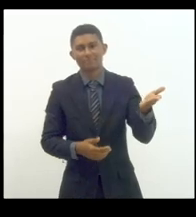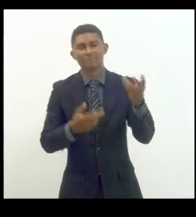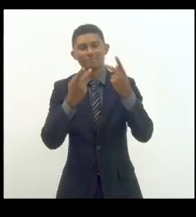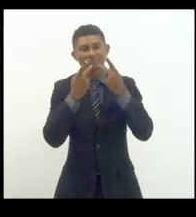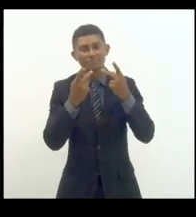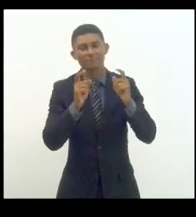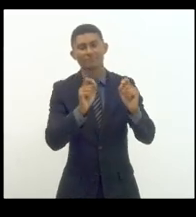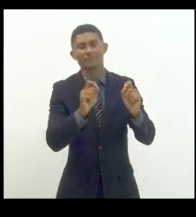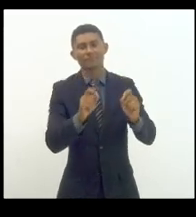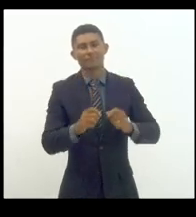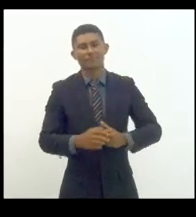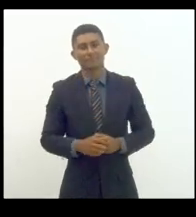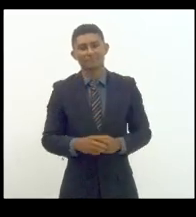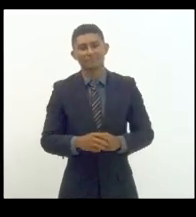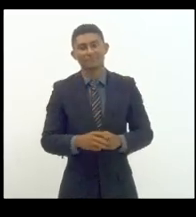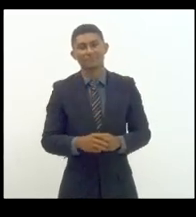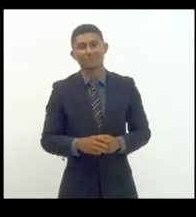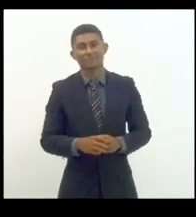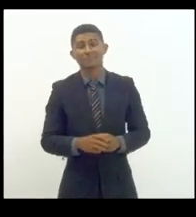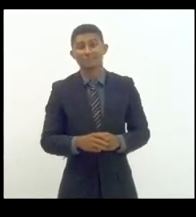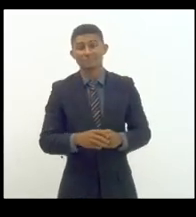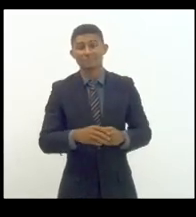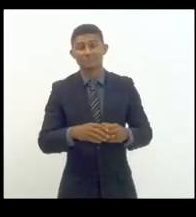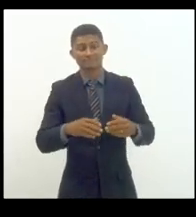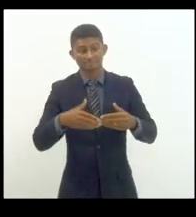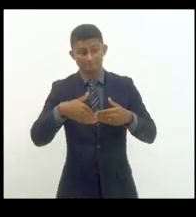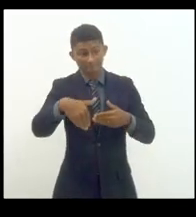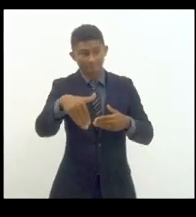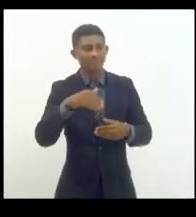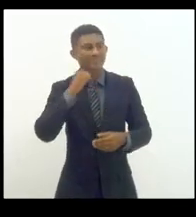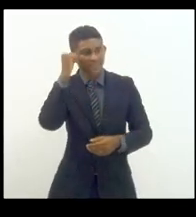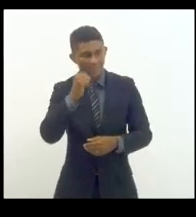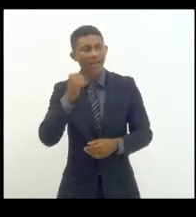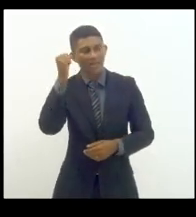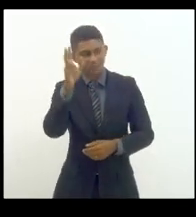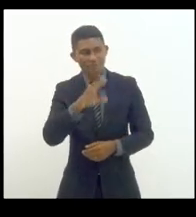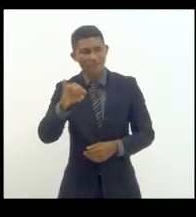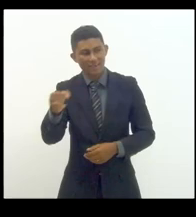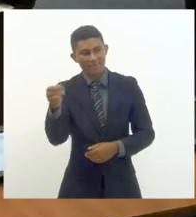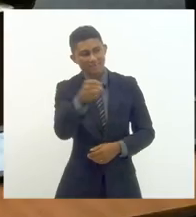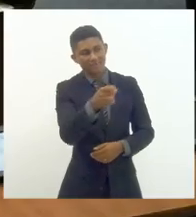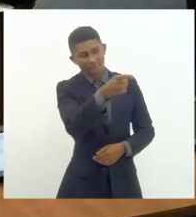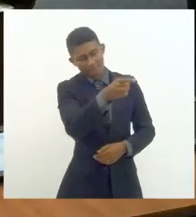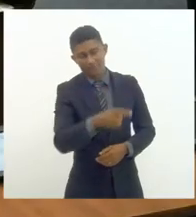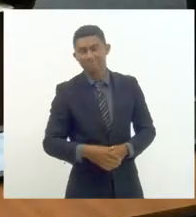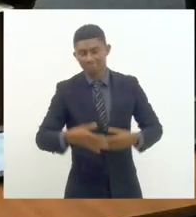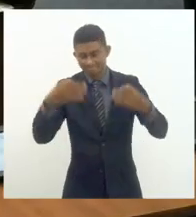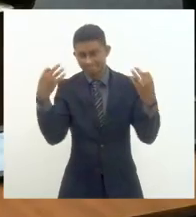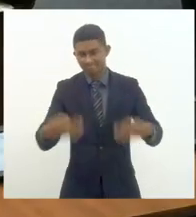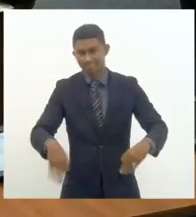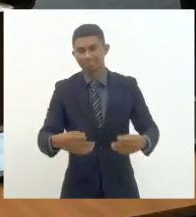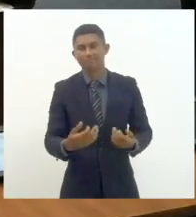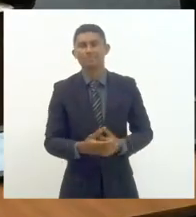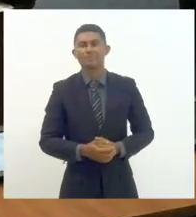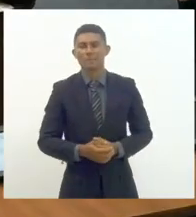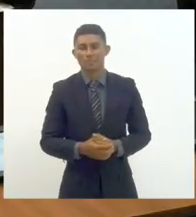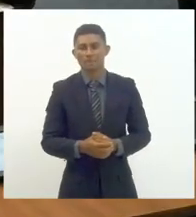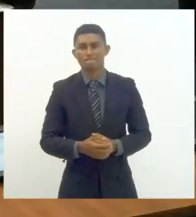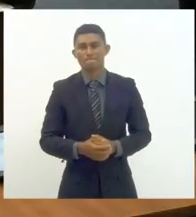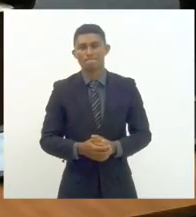dizer que em breve o Senado terá um grande senador. Um abraço. Está